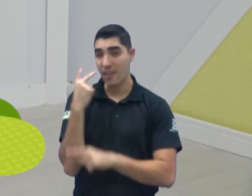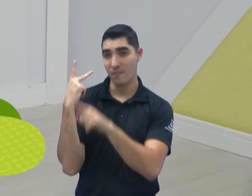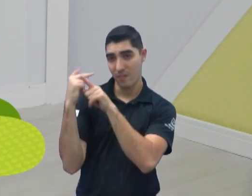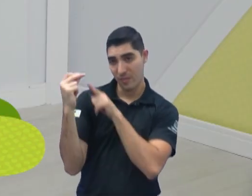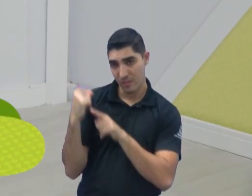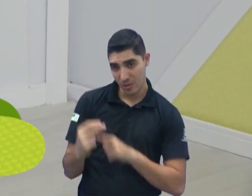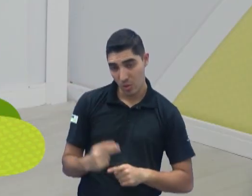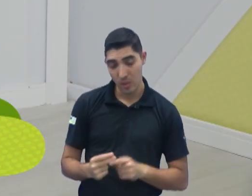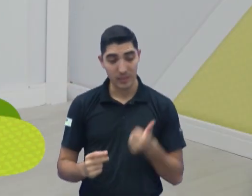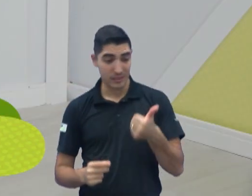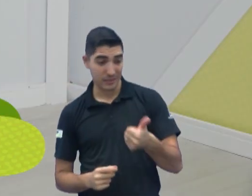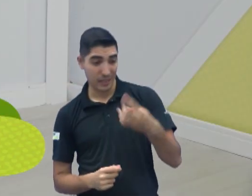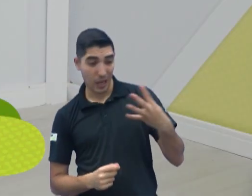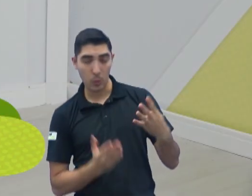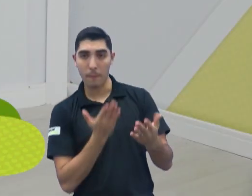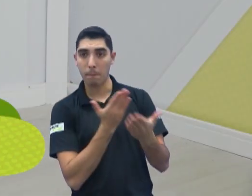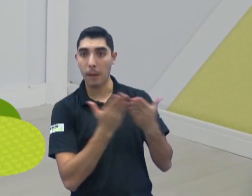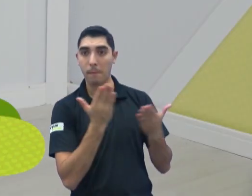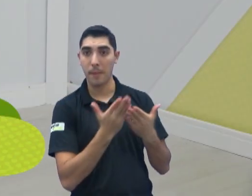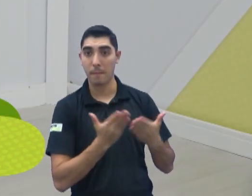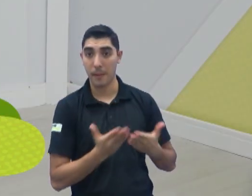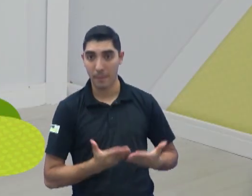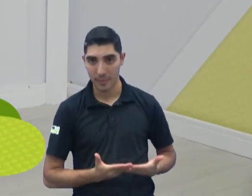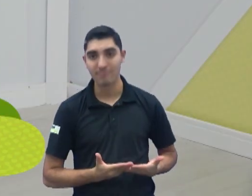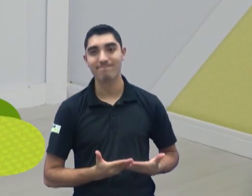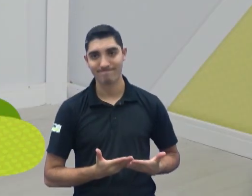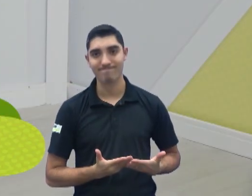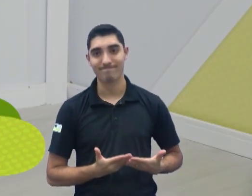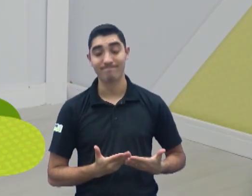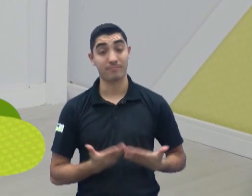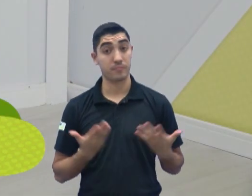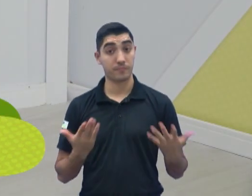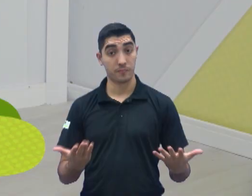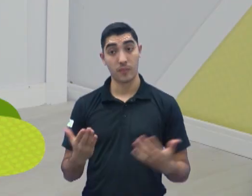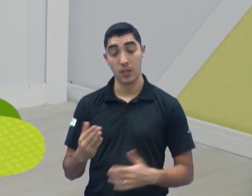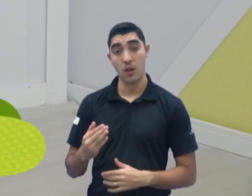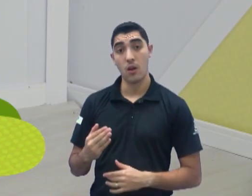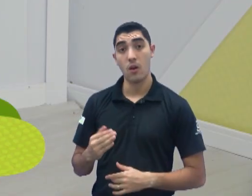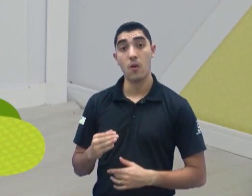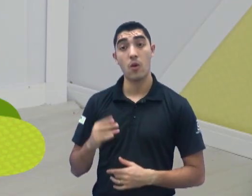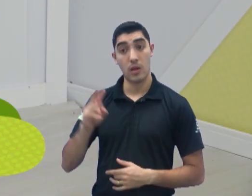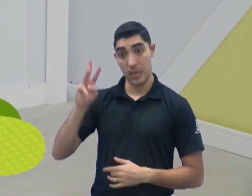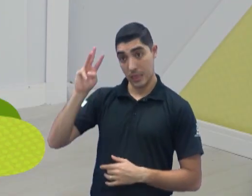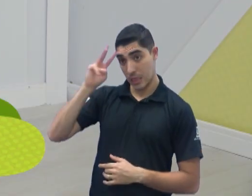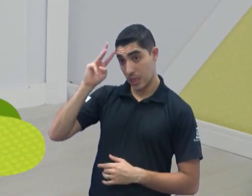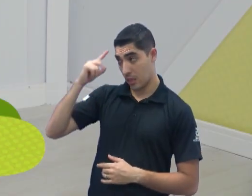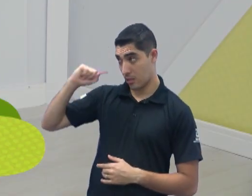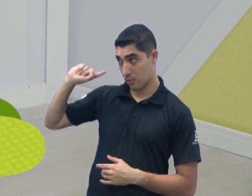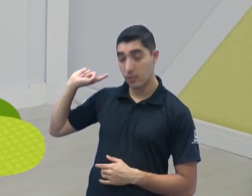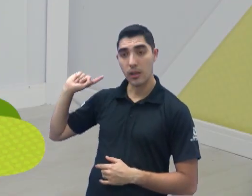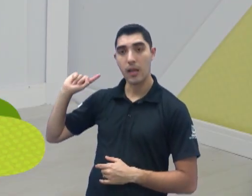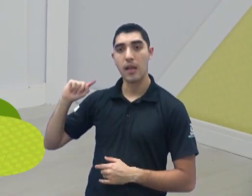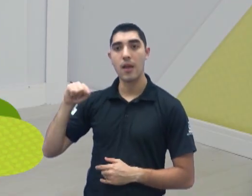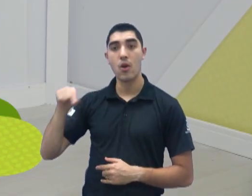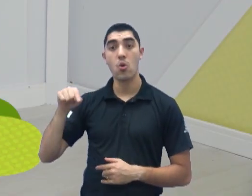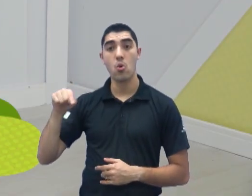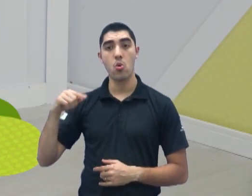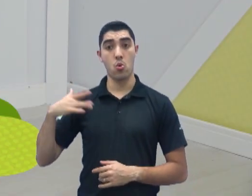sofreu 14 derrotas em 20 jogos. Por falar nisso, João, na terça-feira o Cruzeiro tinha uma rodada dupla,